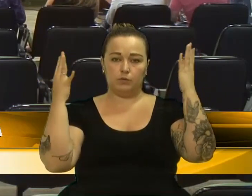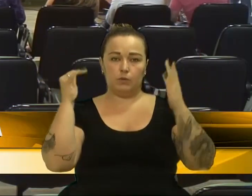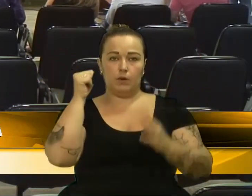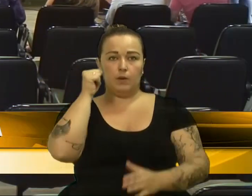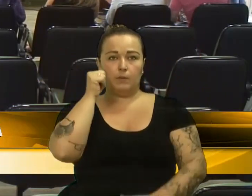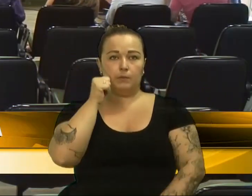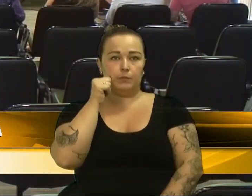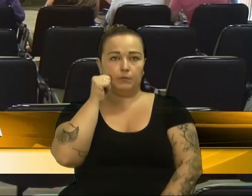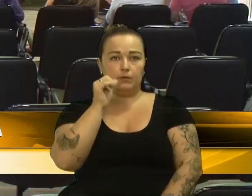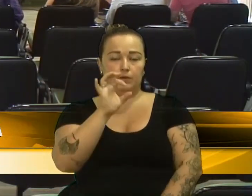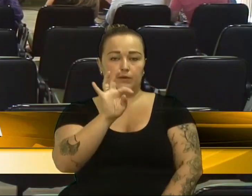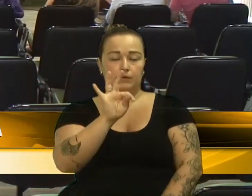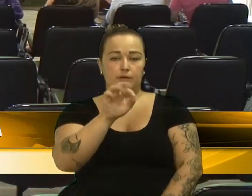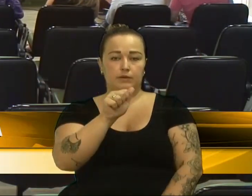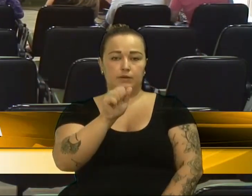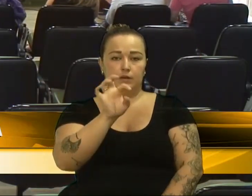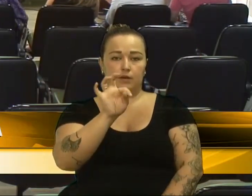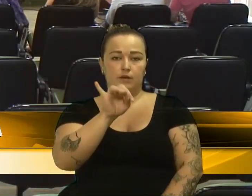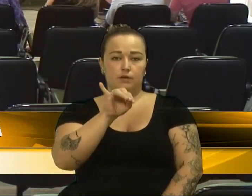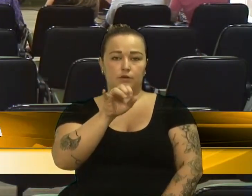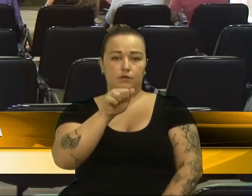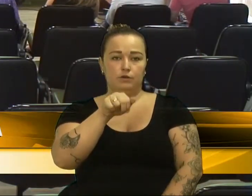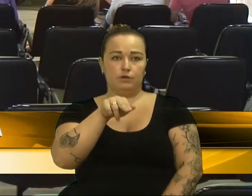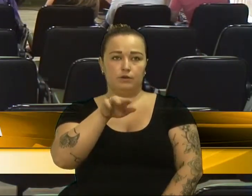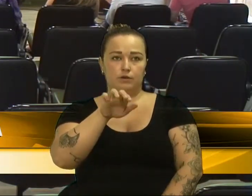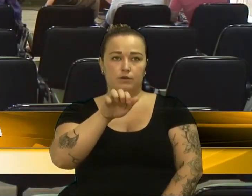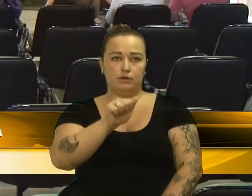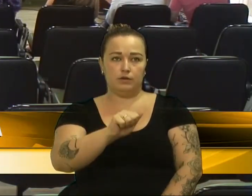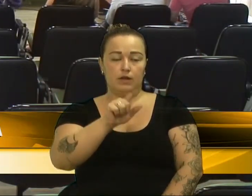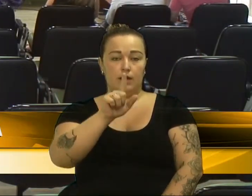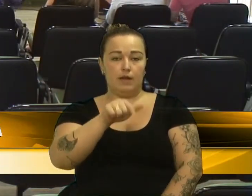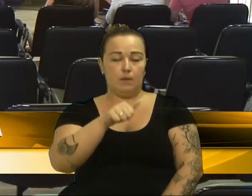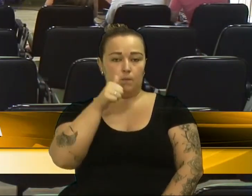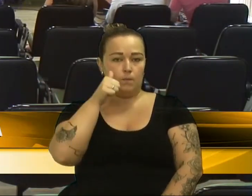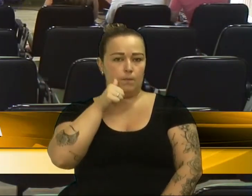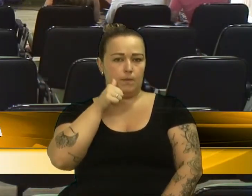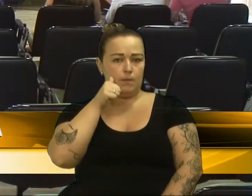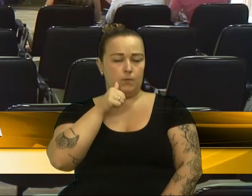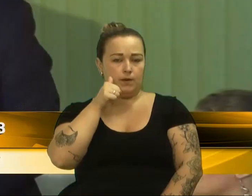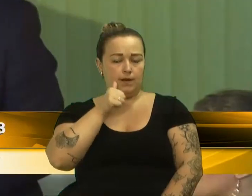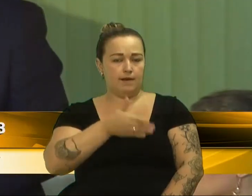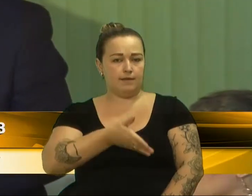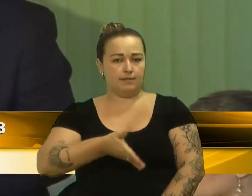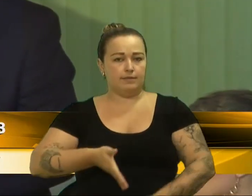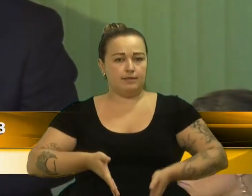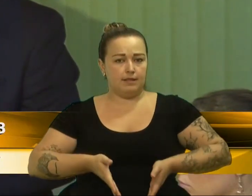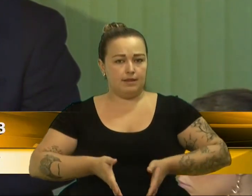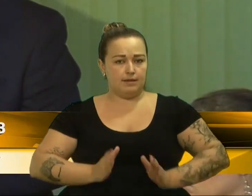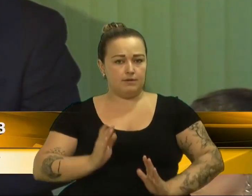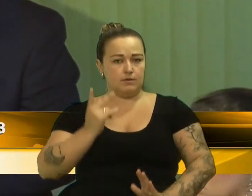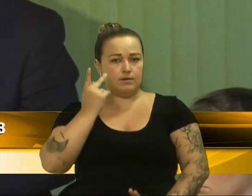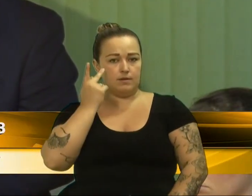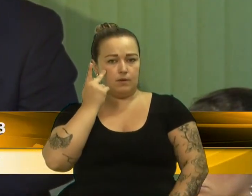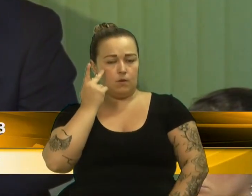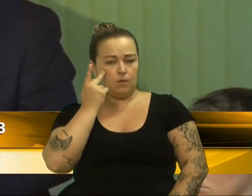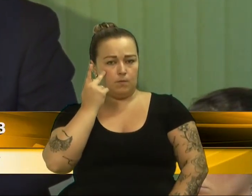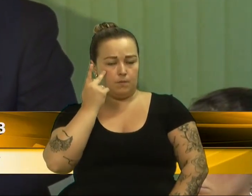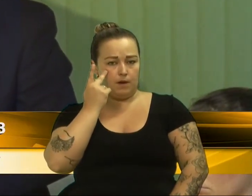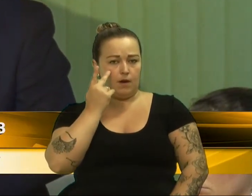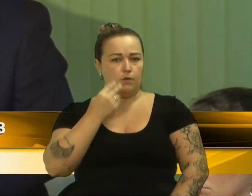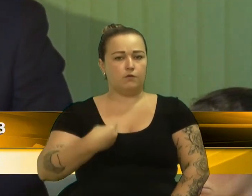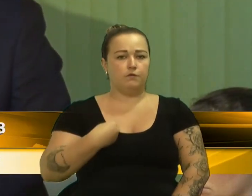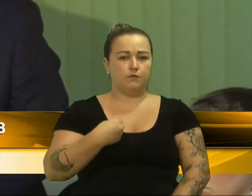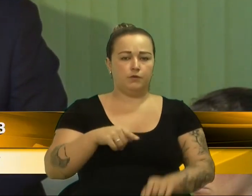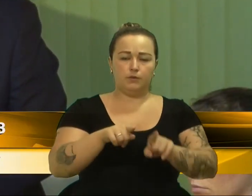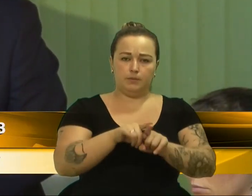Regiane. Tatiana Regiane é uma paulista que morou muito tempo no Rio de Janeiro e agora está morando aqui no Rio Grande do Sul, em Caxias do Sul.